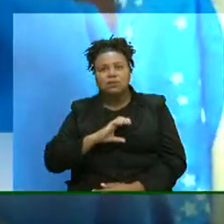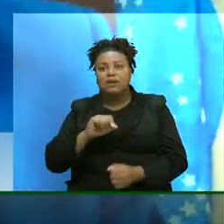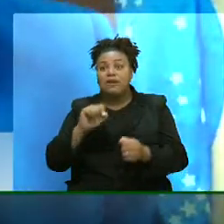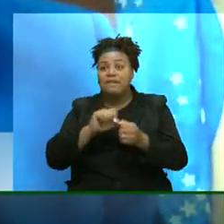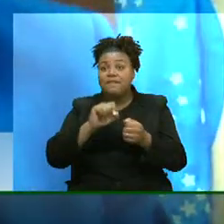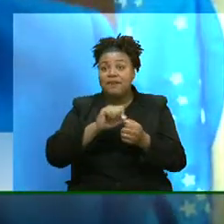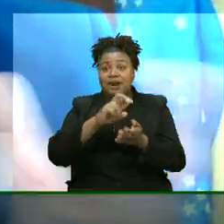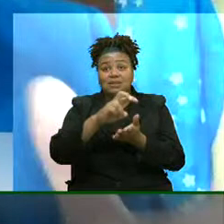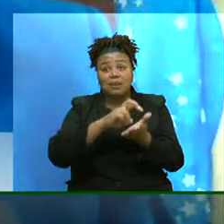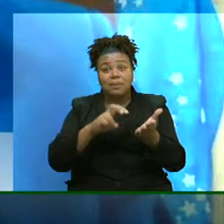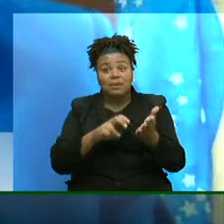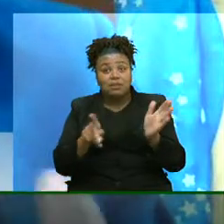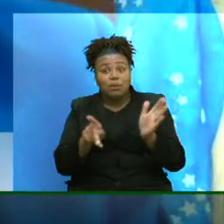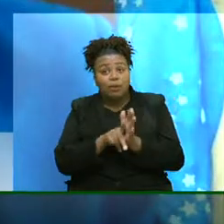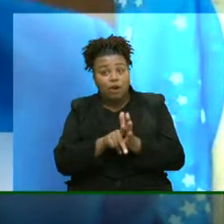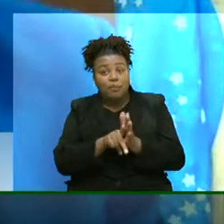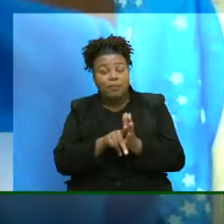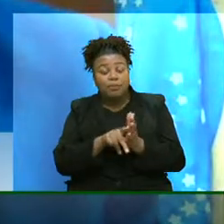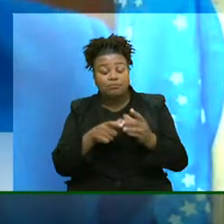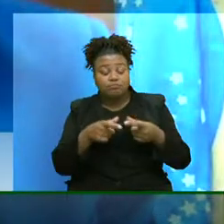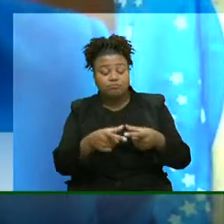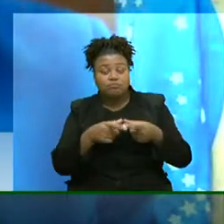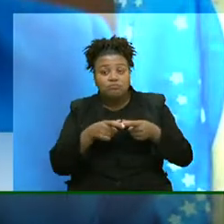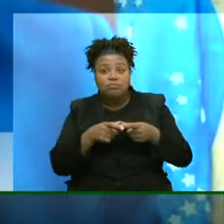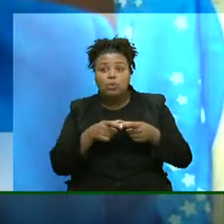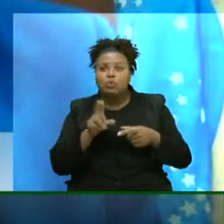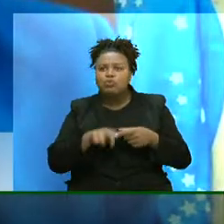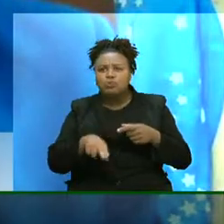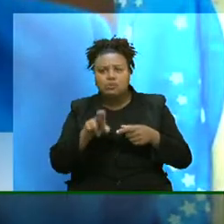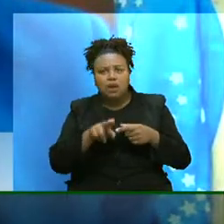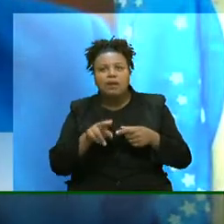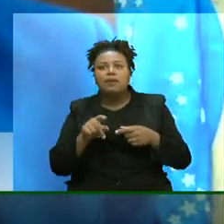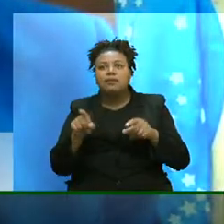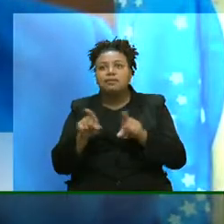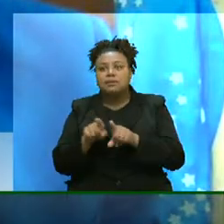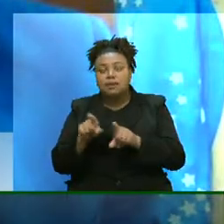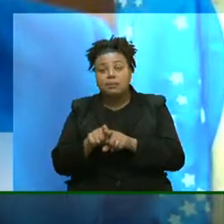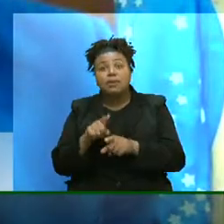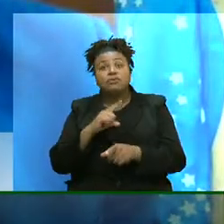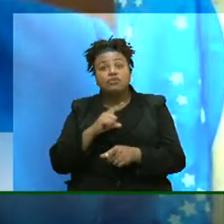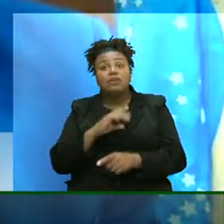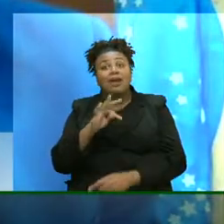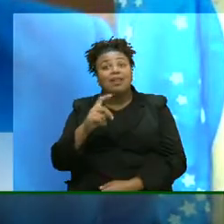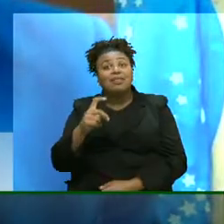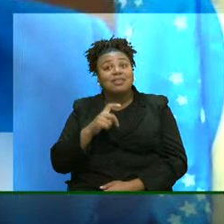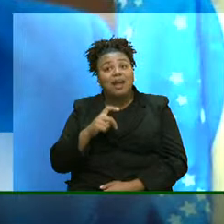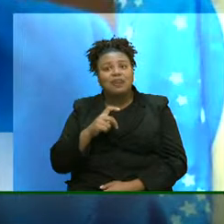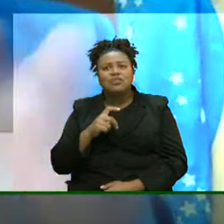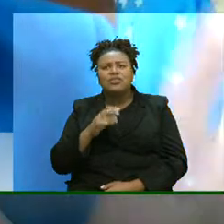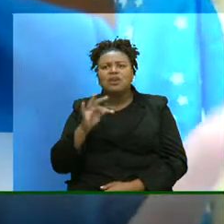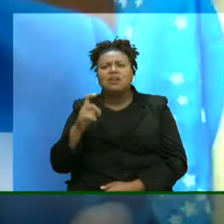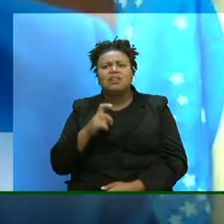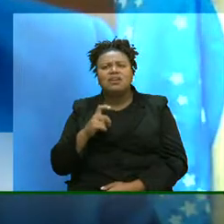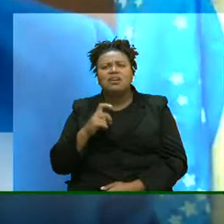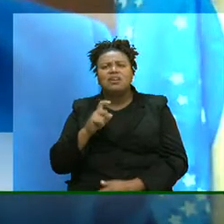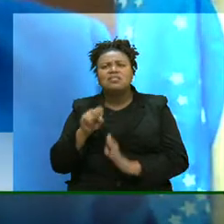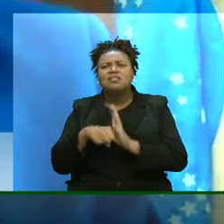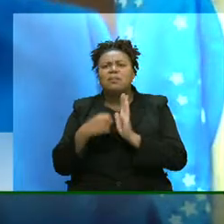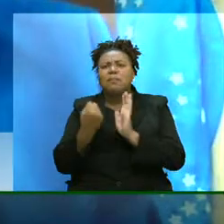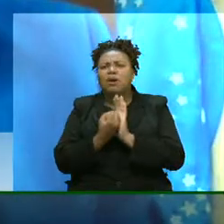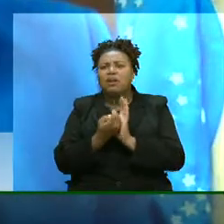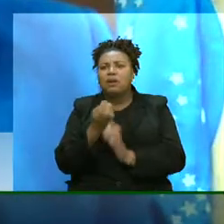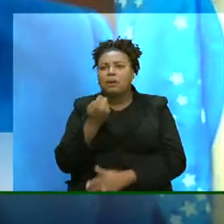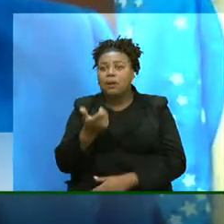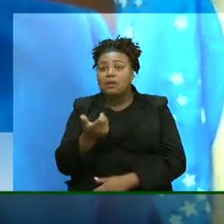emite o seu próprio certificado, utiliza pelos meios digitais, e estava estipulada uma taxa que é simbólica